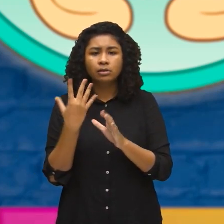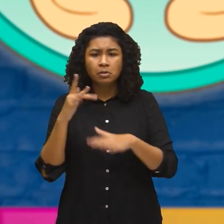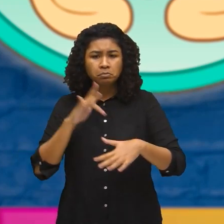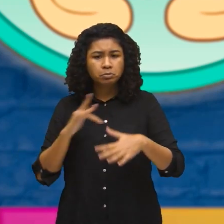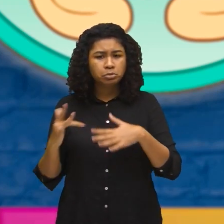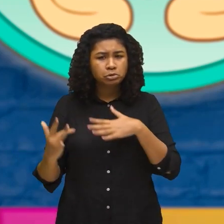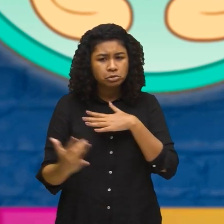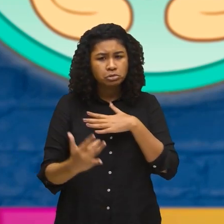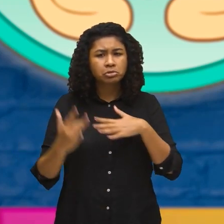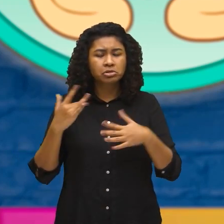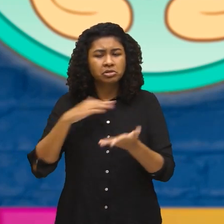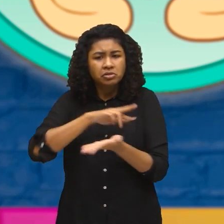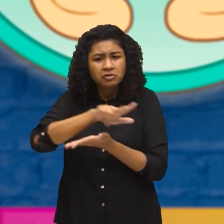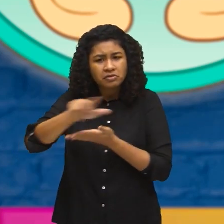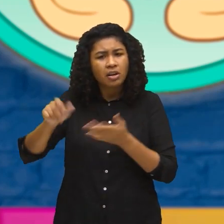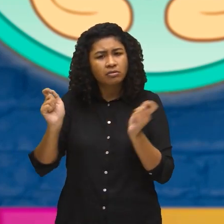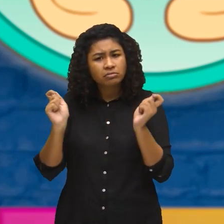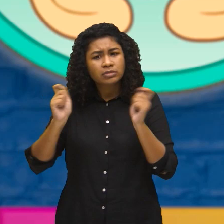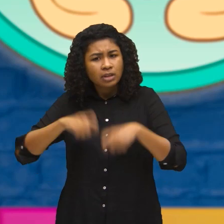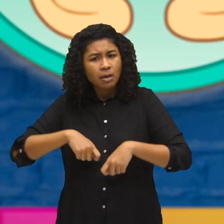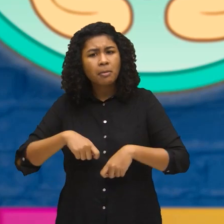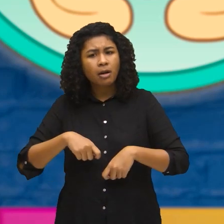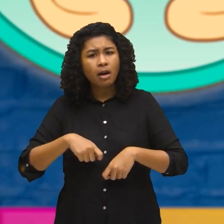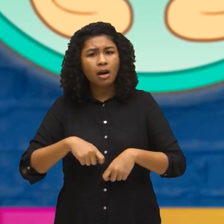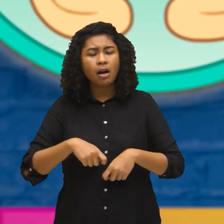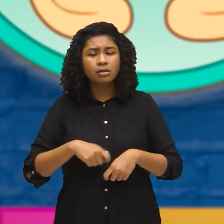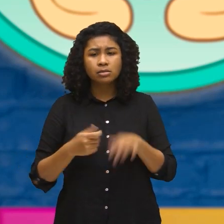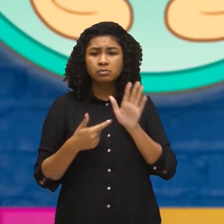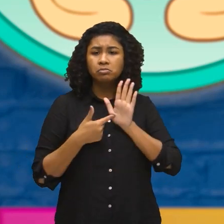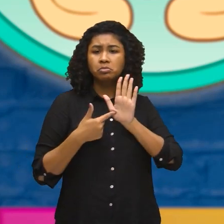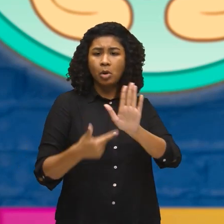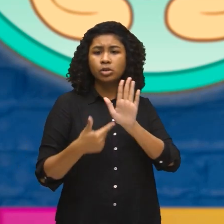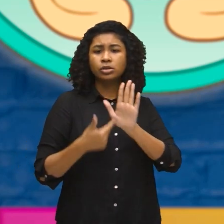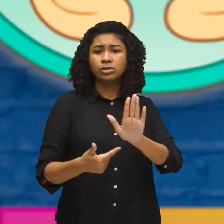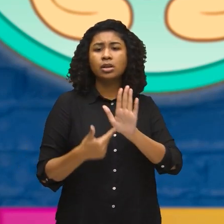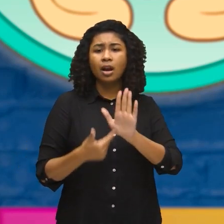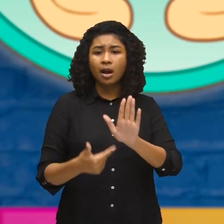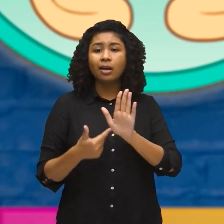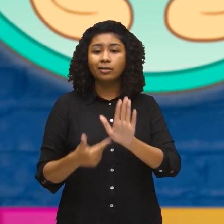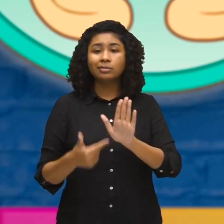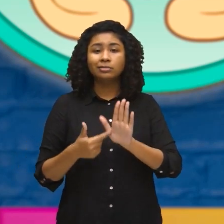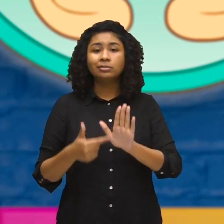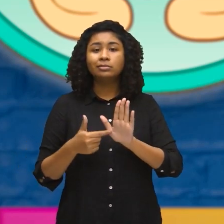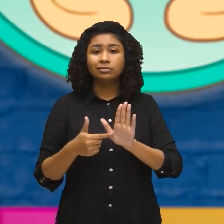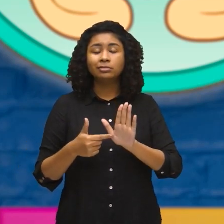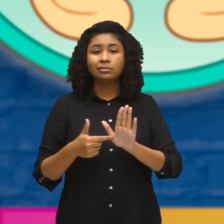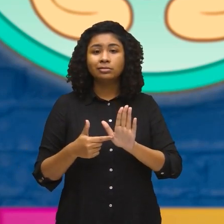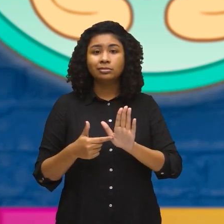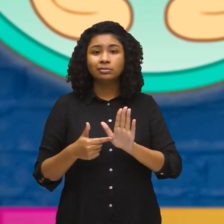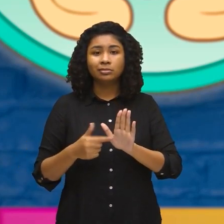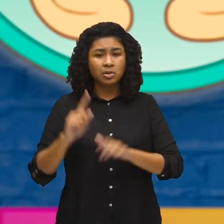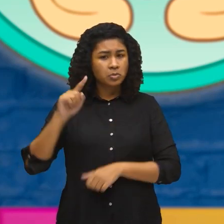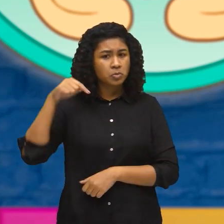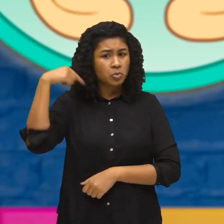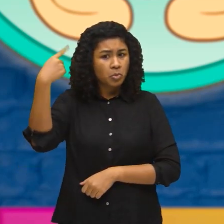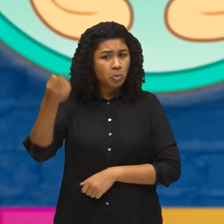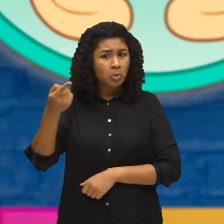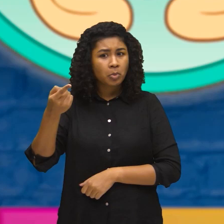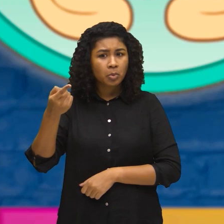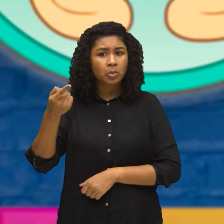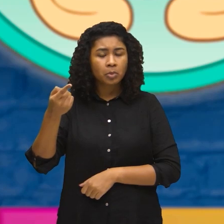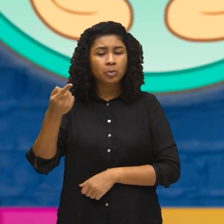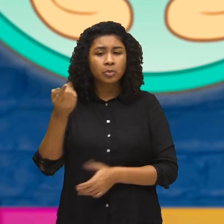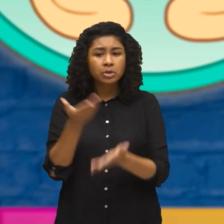comunicação, que a gente pode enviar, pode mostrar essa nossa campanha digital no próximo encontro. Pode ser